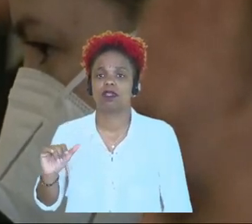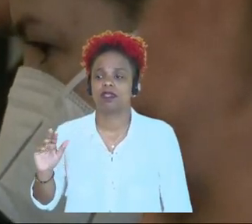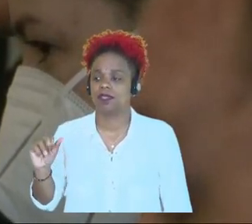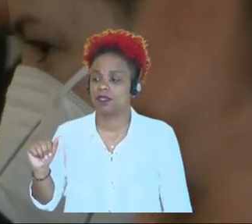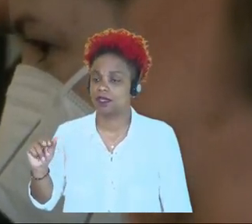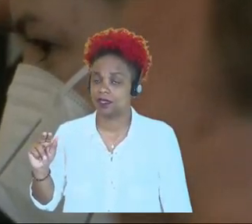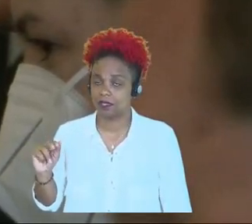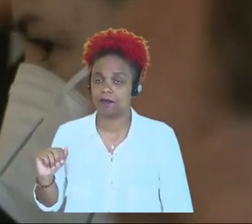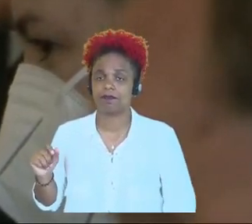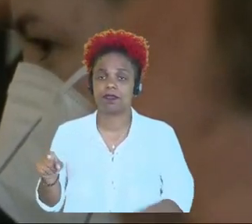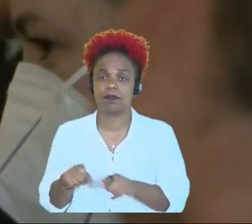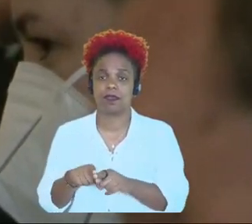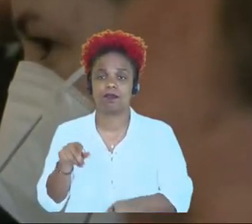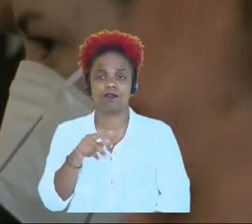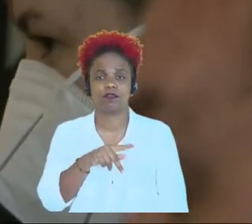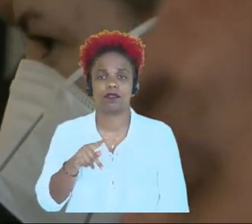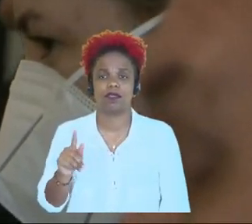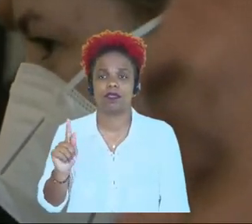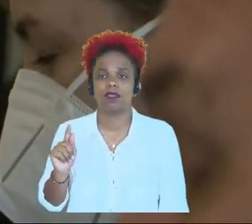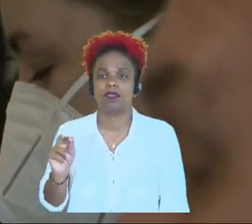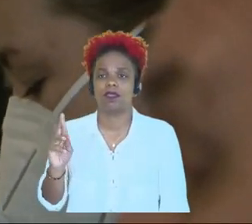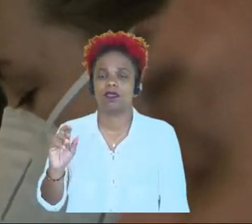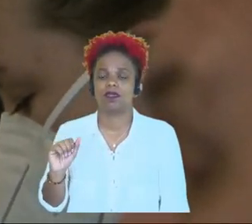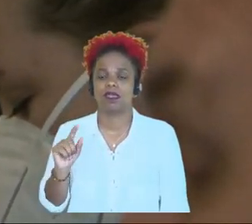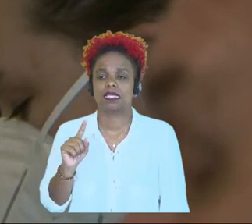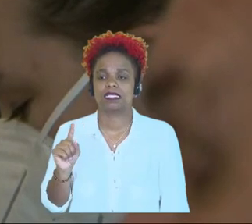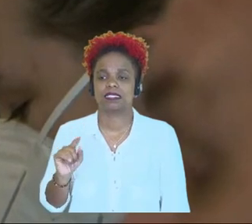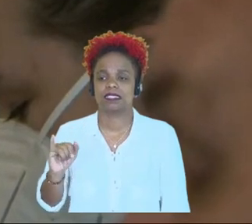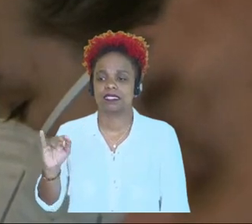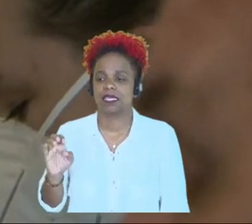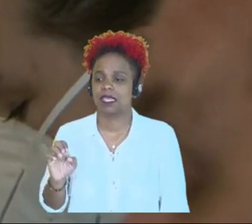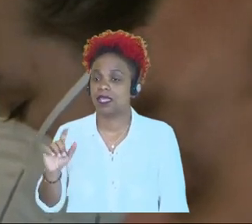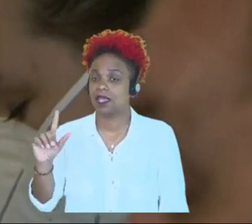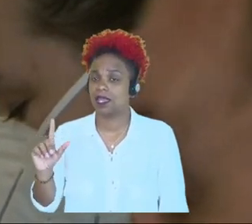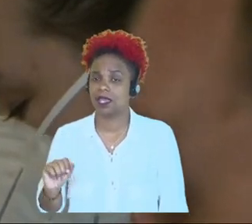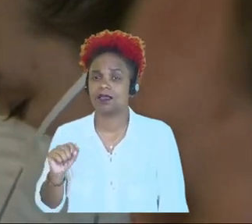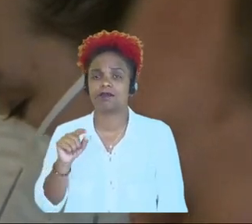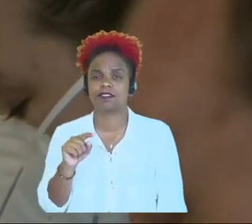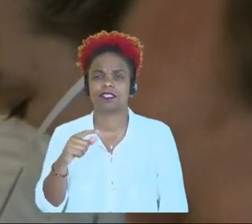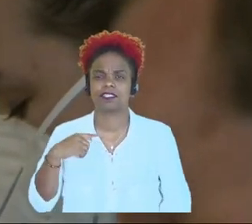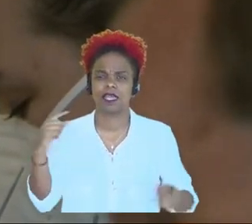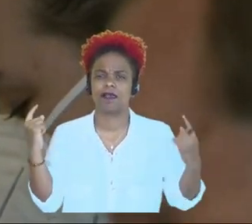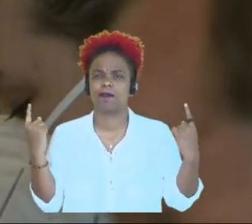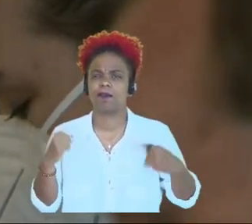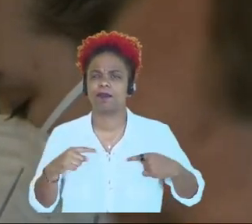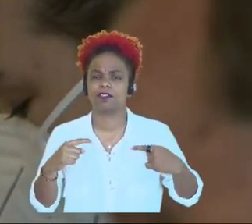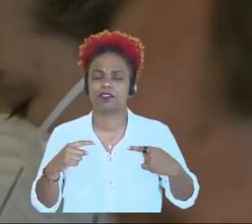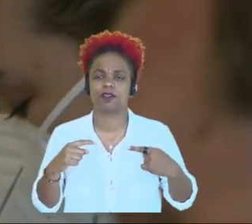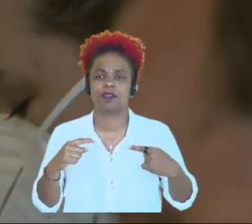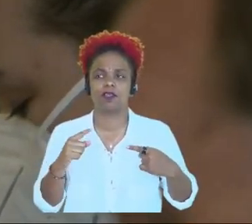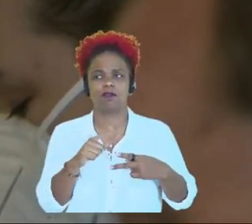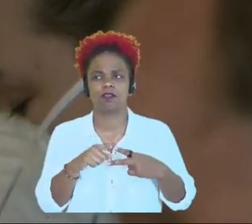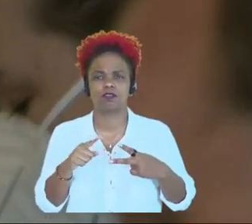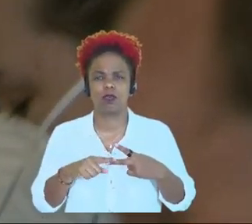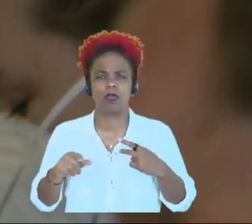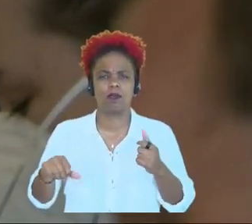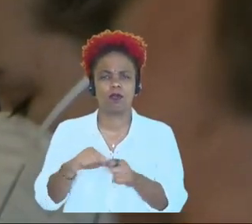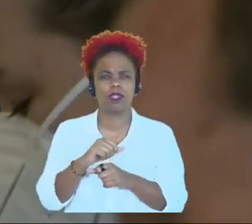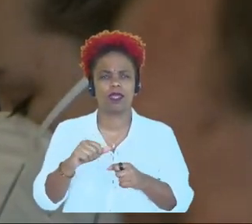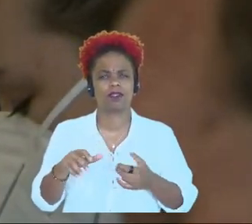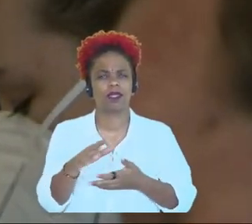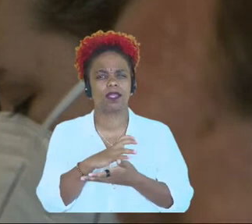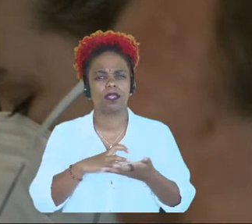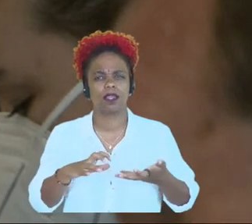a professora Graziella. O que vocês apostariam como uma ou duas reformas